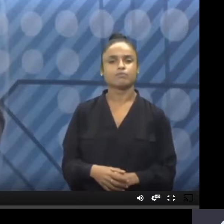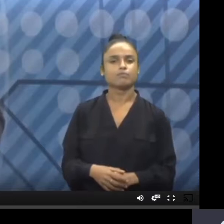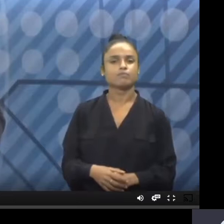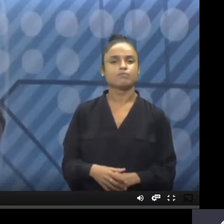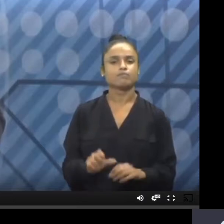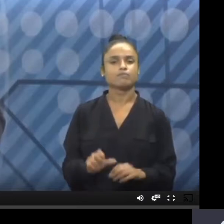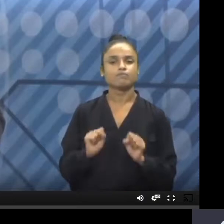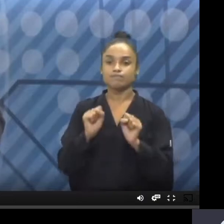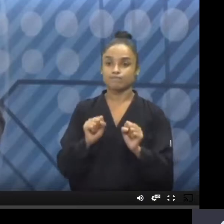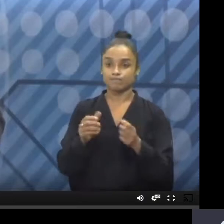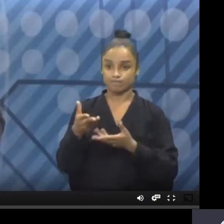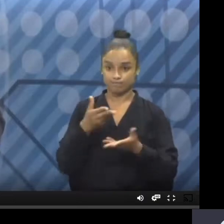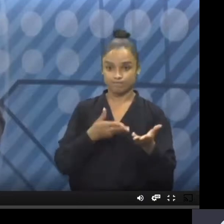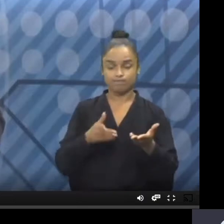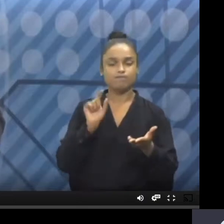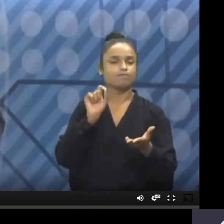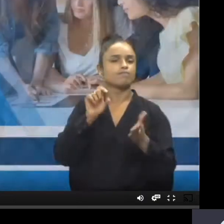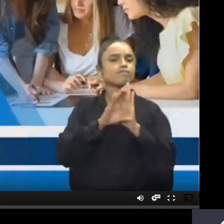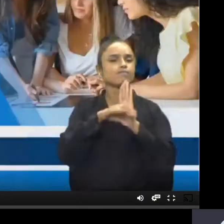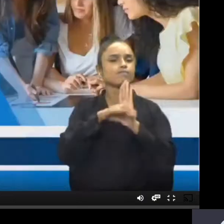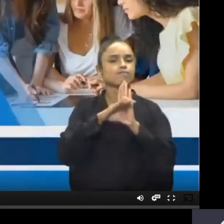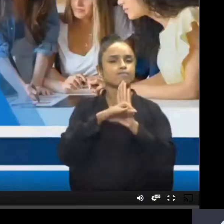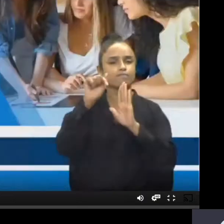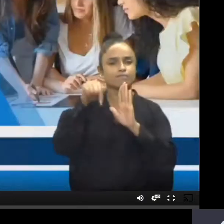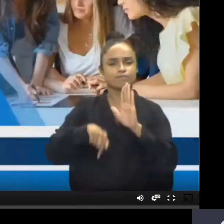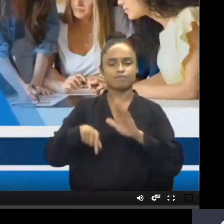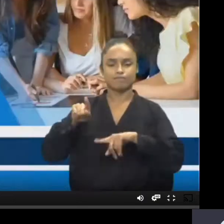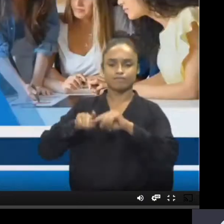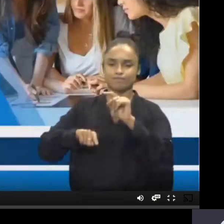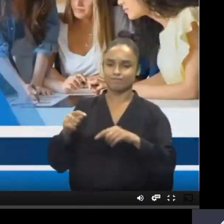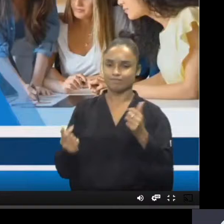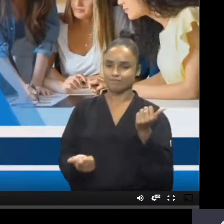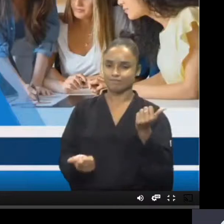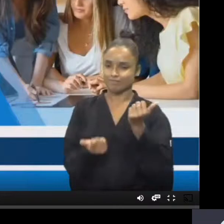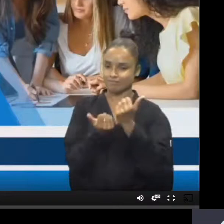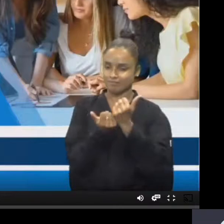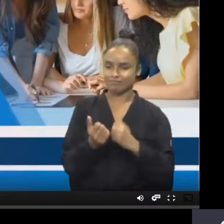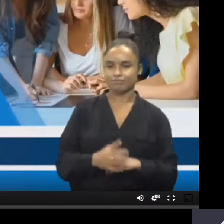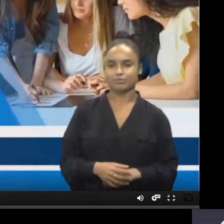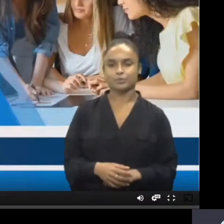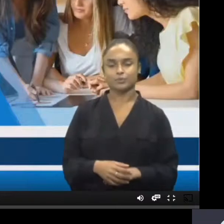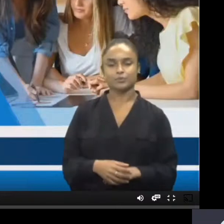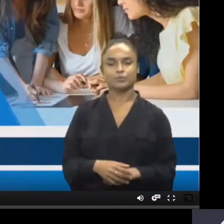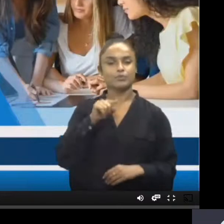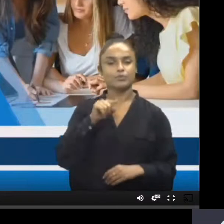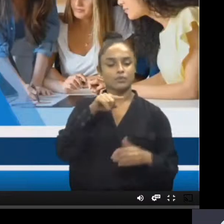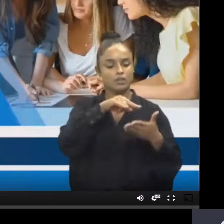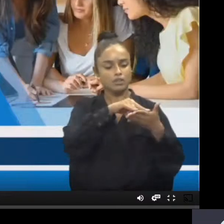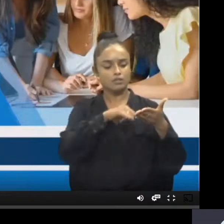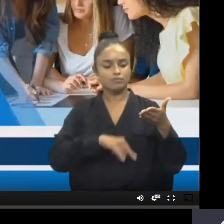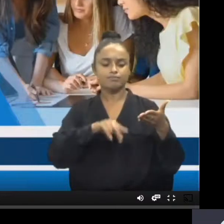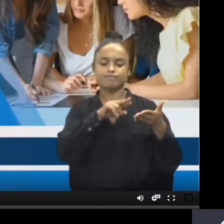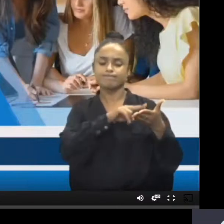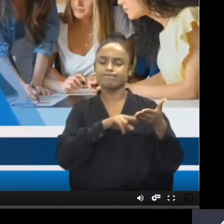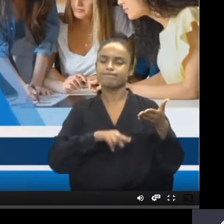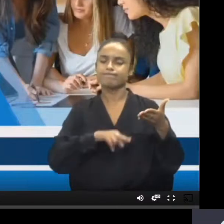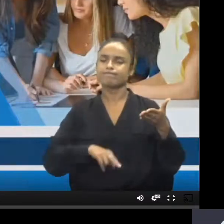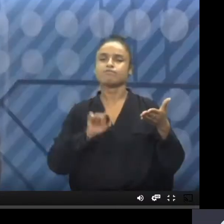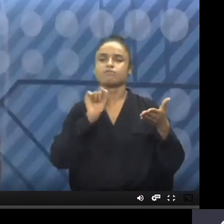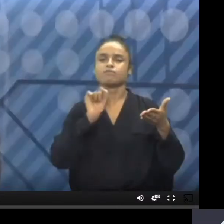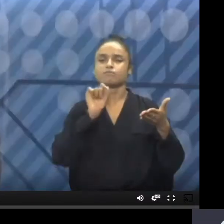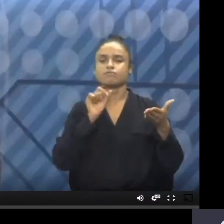Para que a gente possa trabalhar então esses conceitos, nós temos o nosso material de apoio. Então, nesse material de apoio, nós vamos falar um